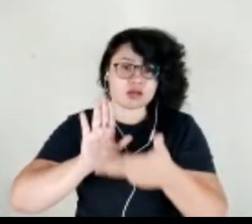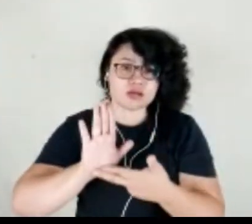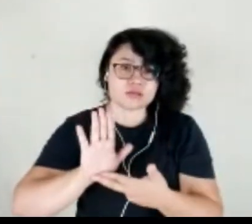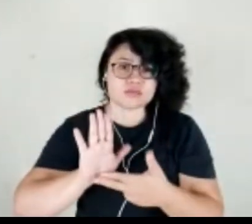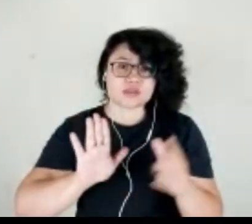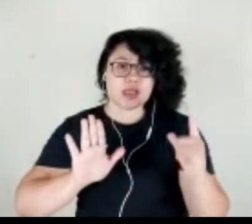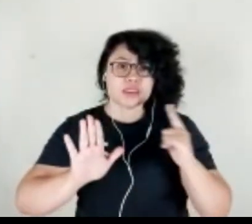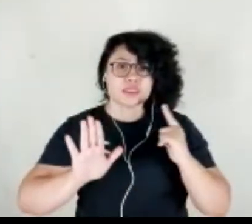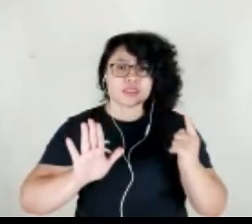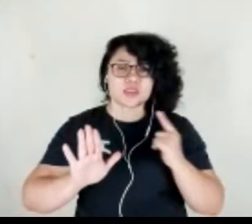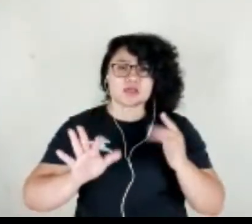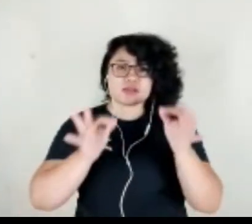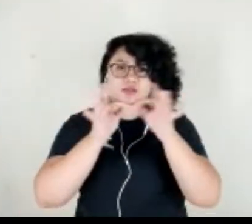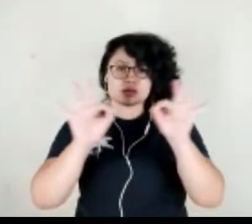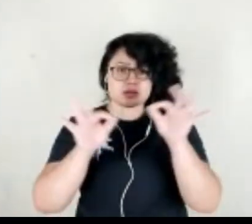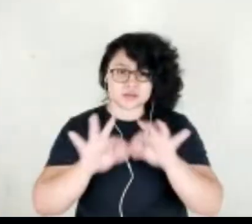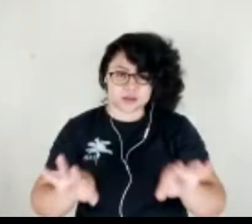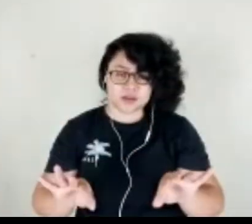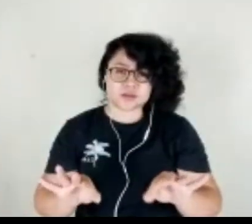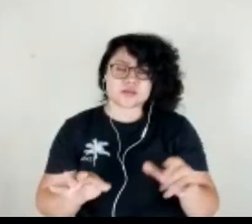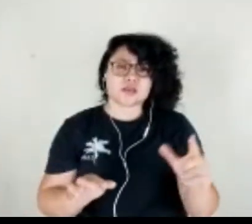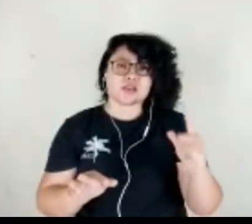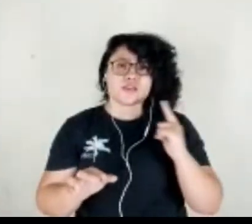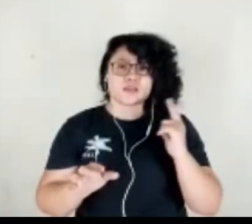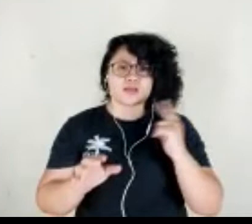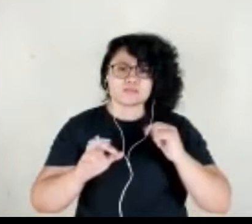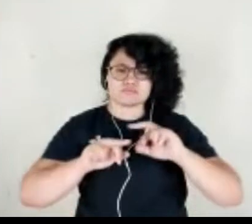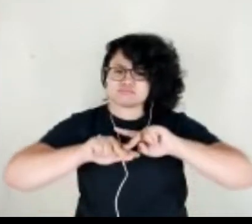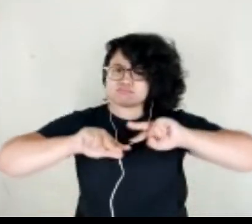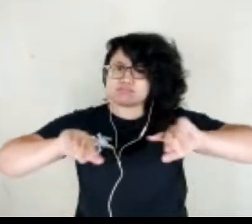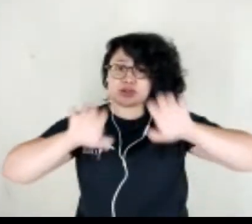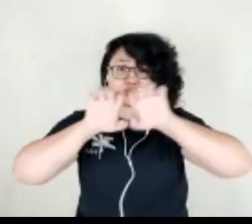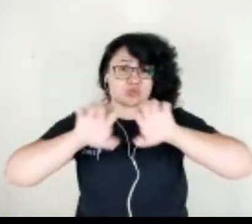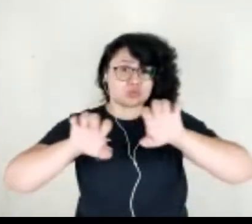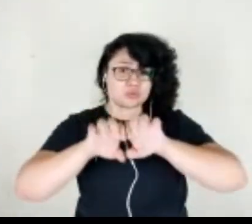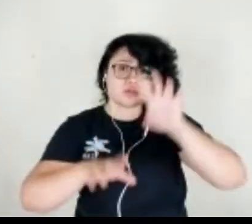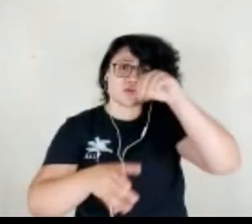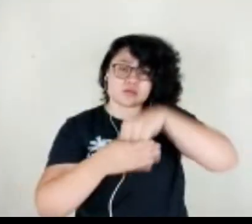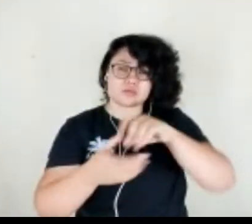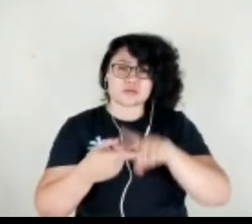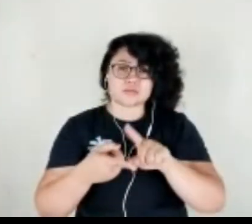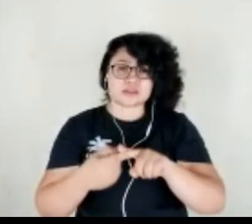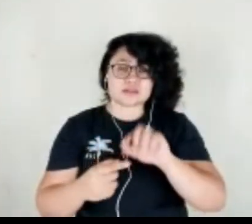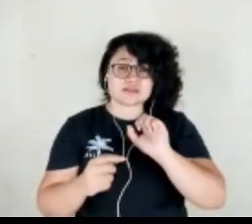estrutura gramatical, uma estrutura sintática, e se nós não colocarmos essas